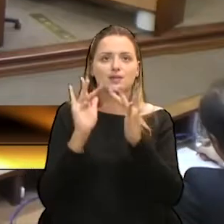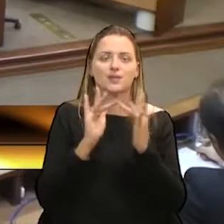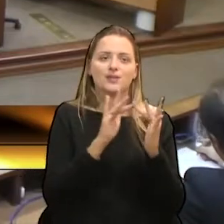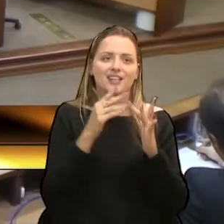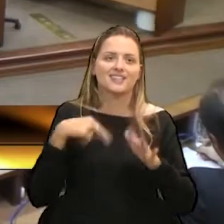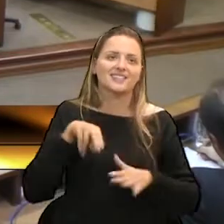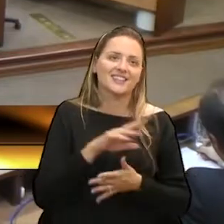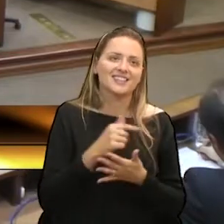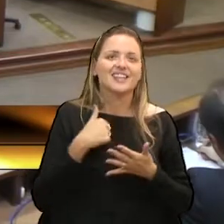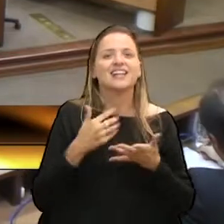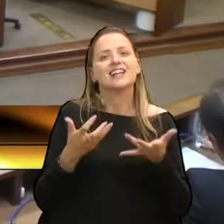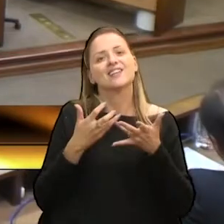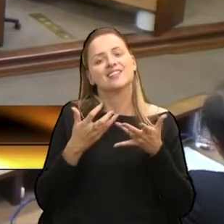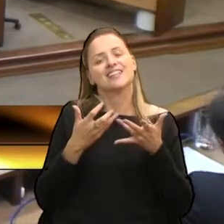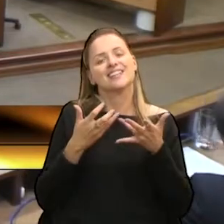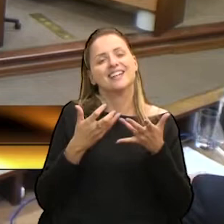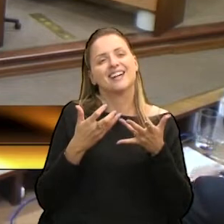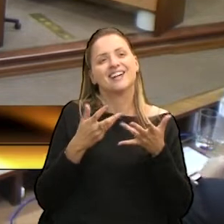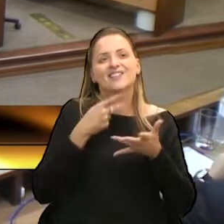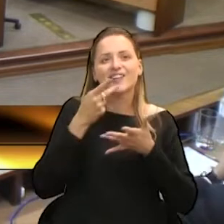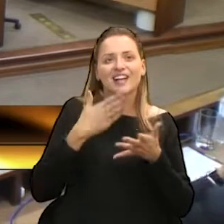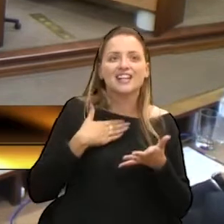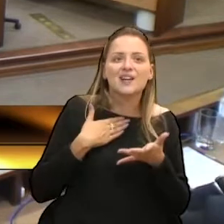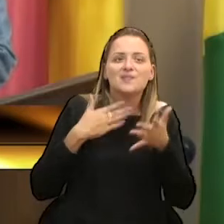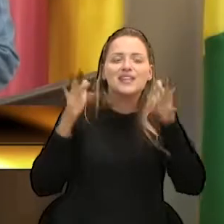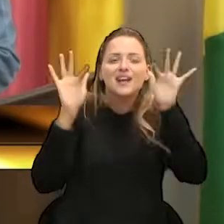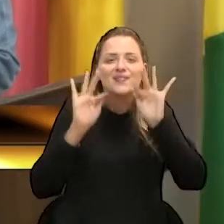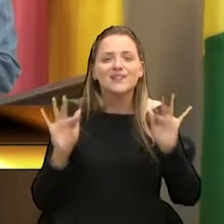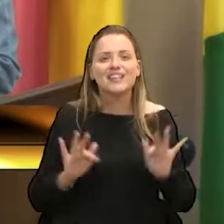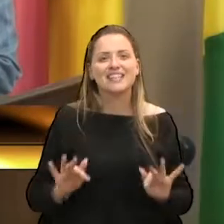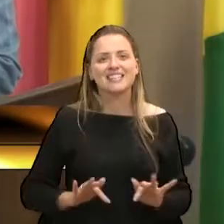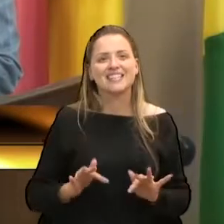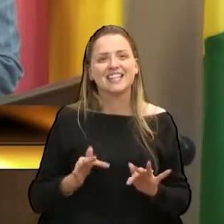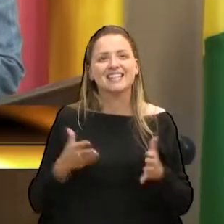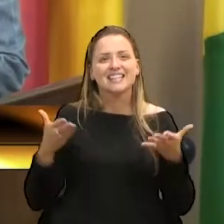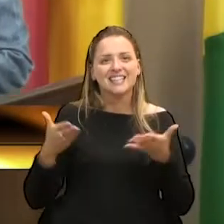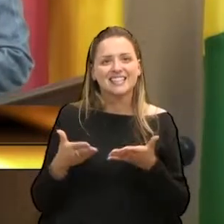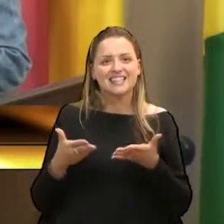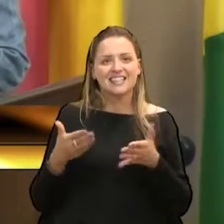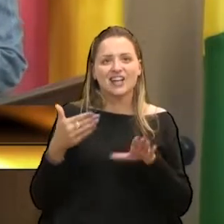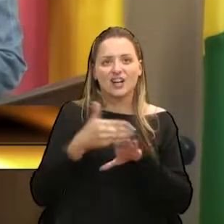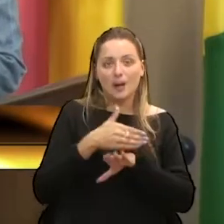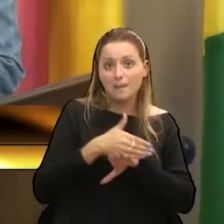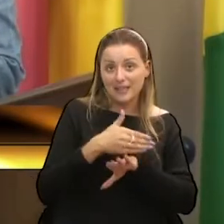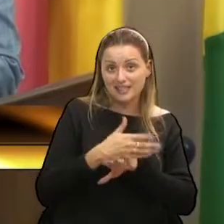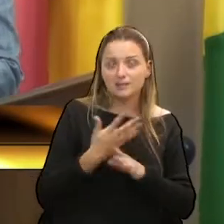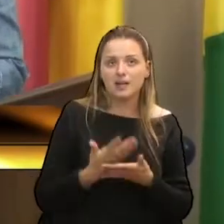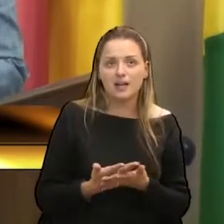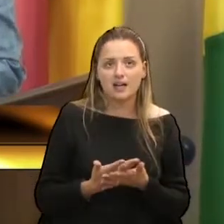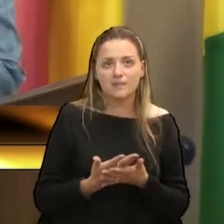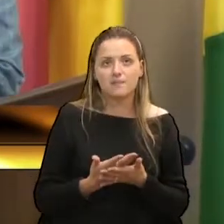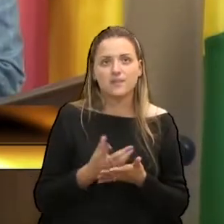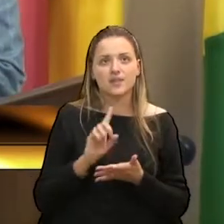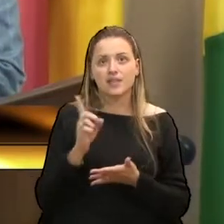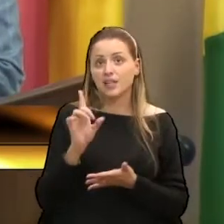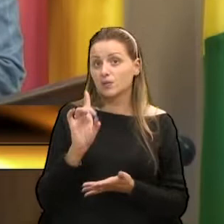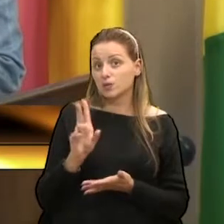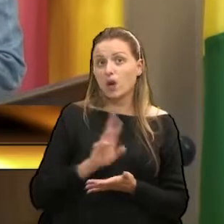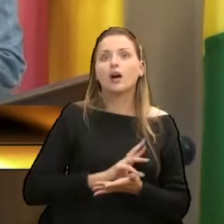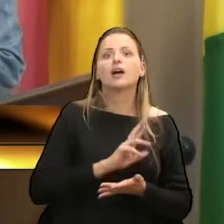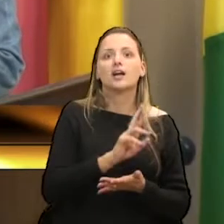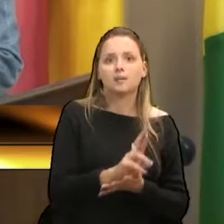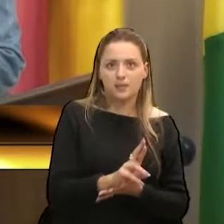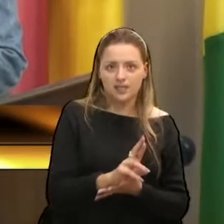só queria compartilhar com vocês da minha alegria de, nesse momento, realmente estar aqui, não somente como uma